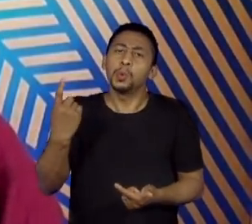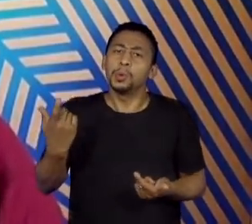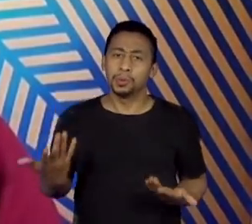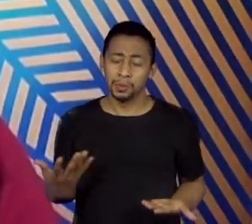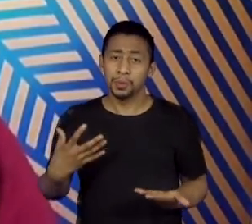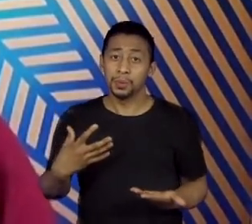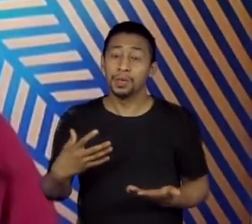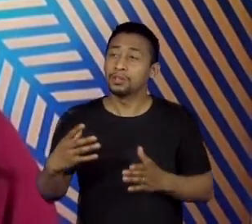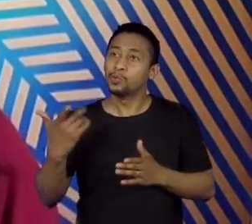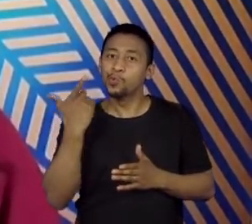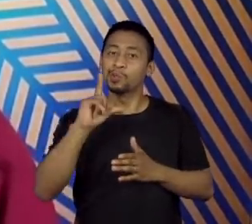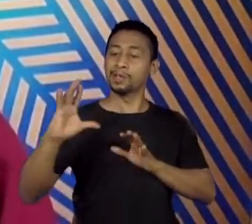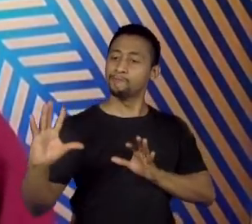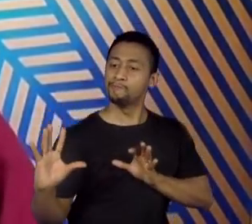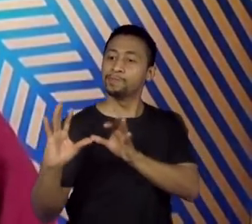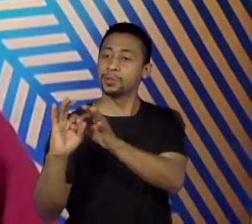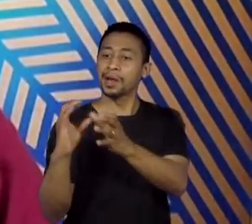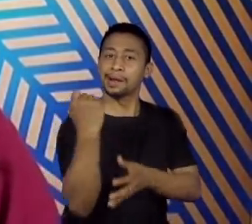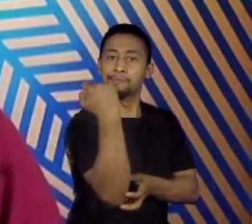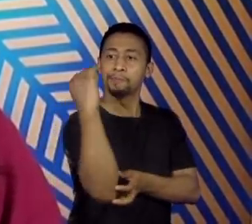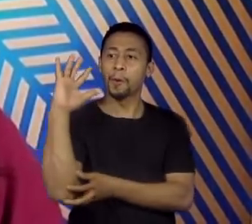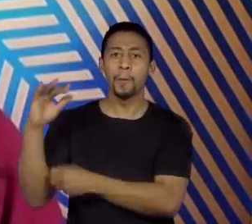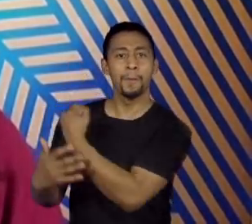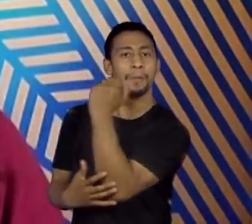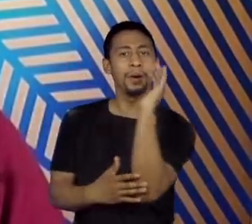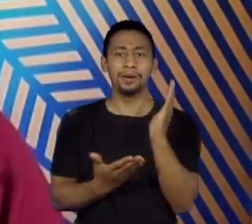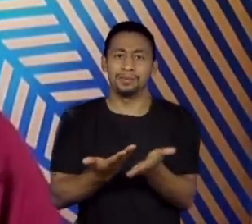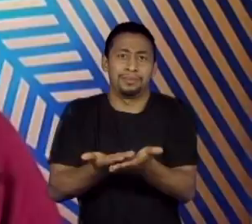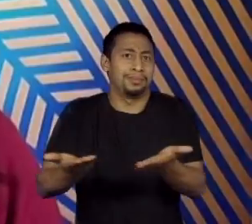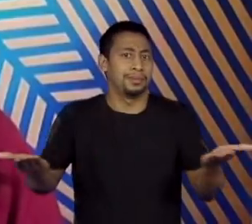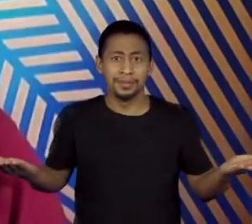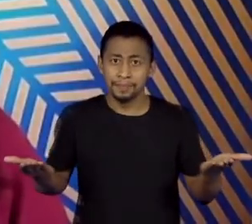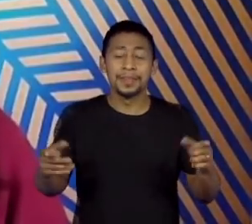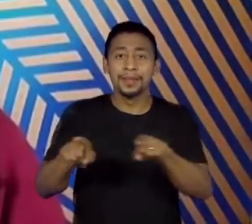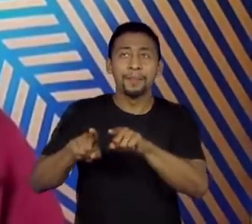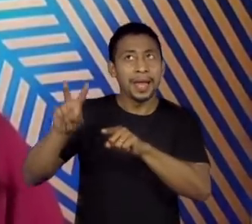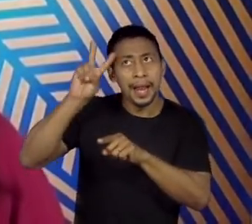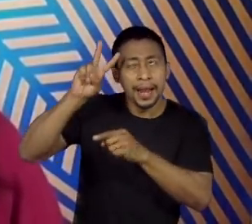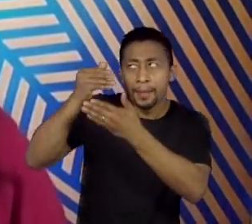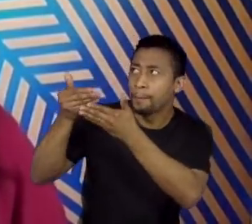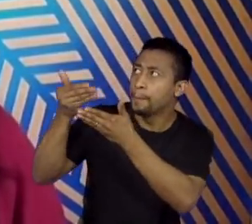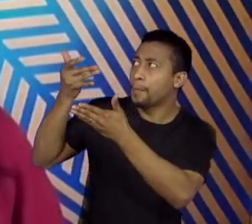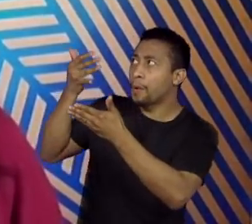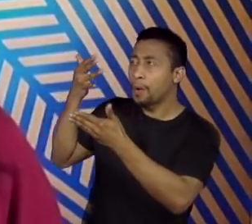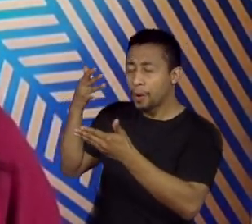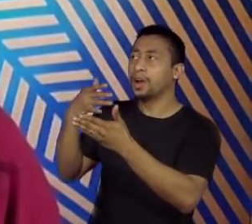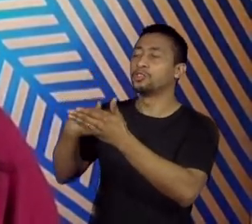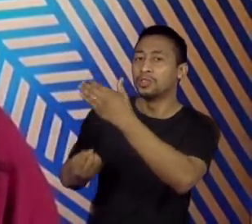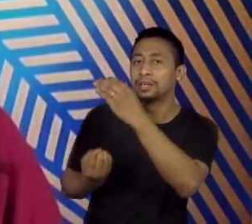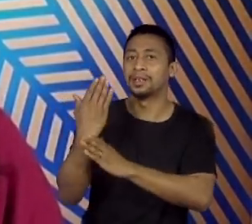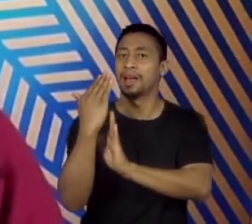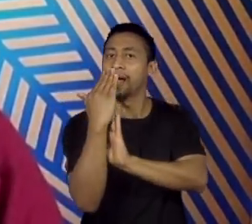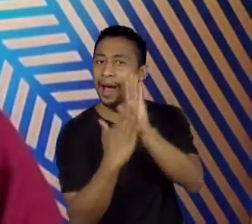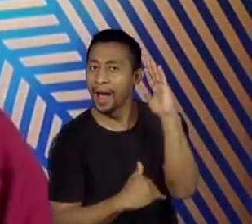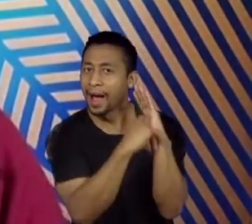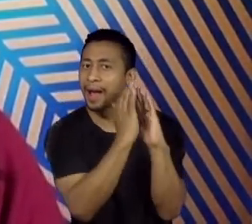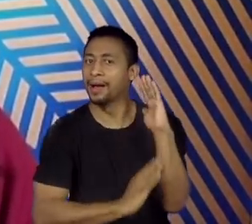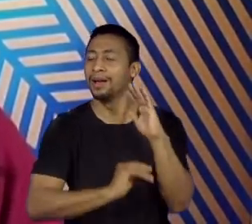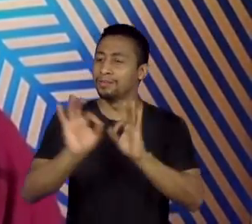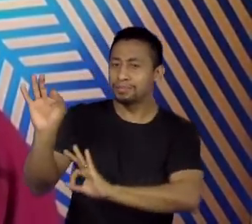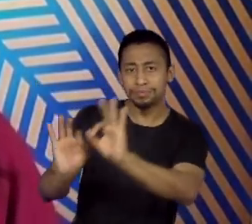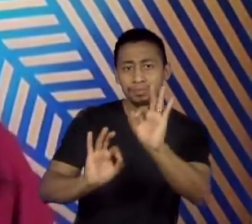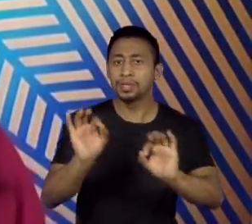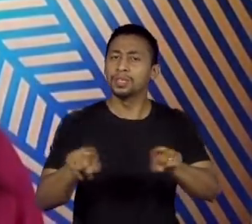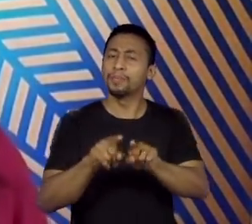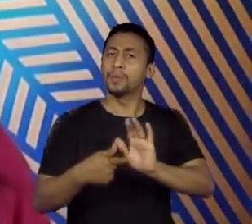com vários mundos. Ela é uma maneira de se conectar com a nossa memória, com a nossa história. Ela é uma maneira de reafirmar a nossa